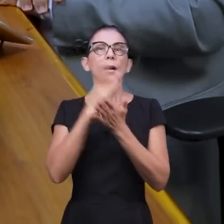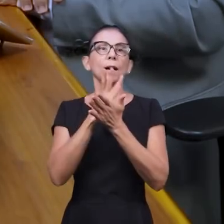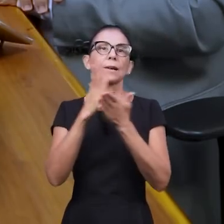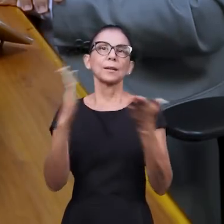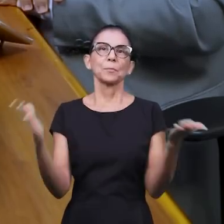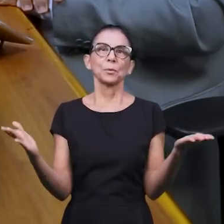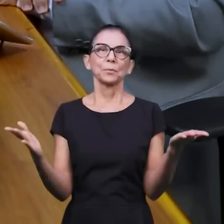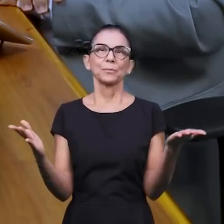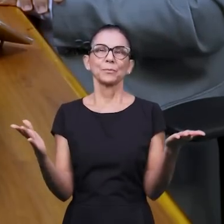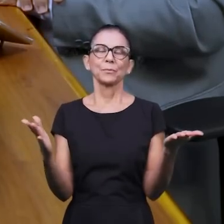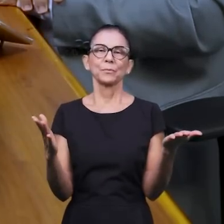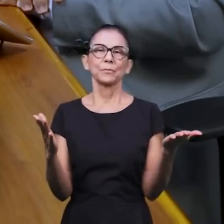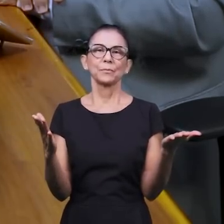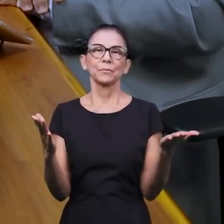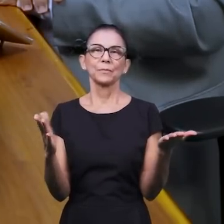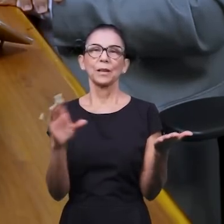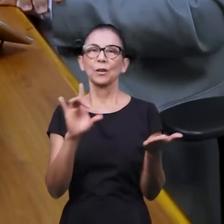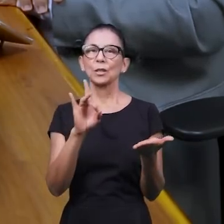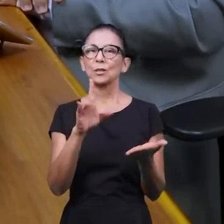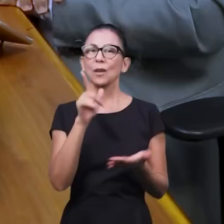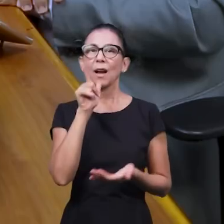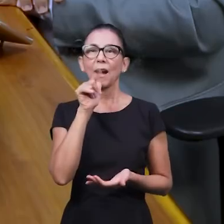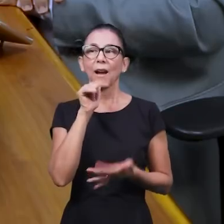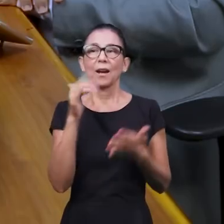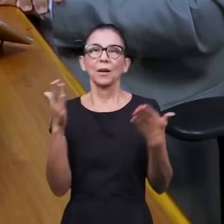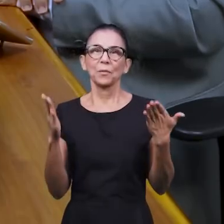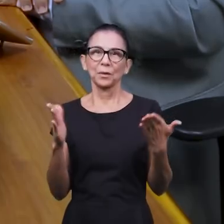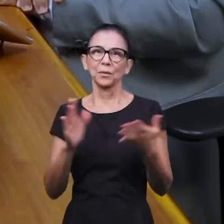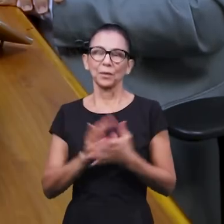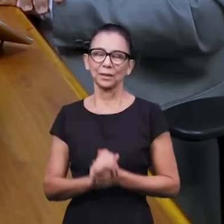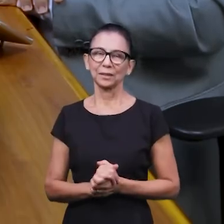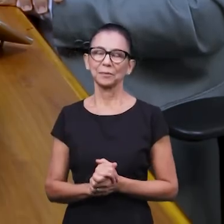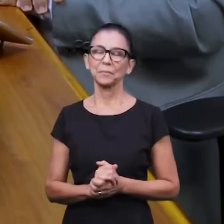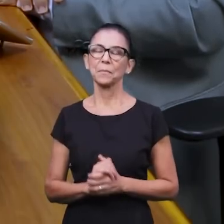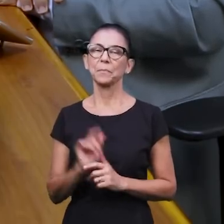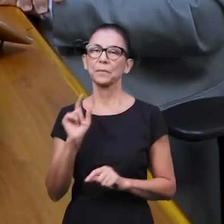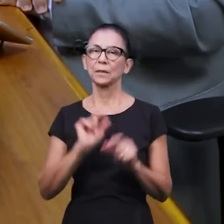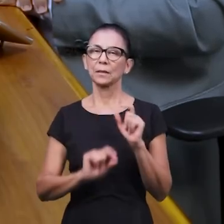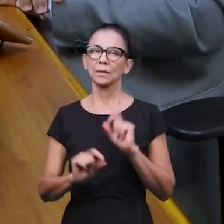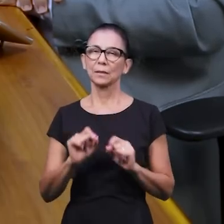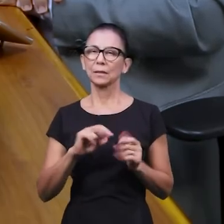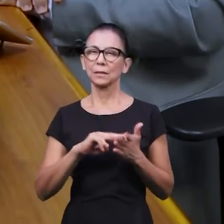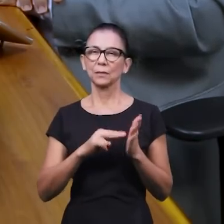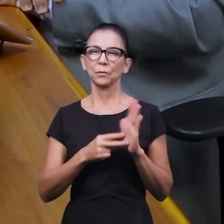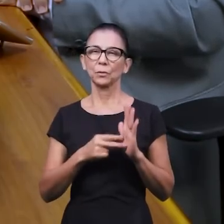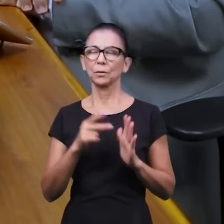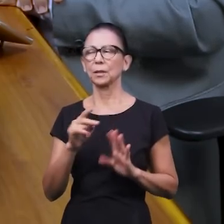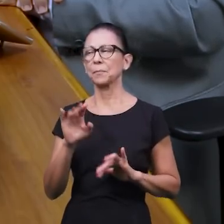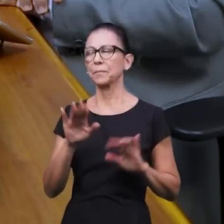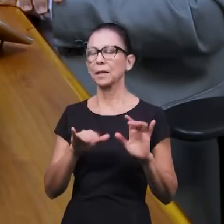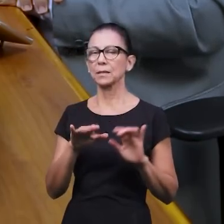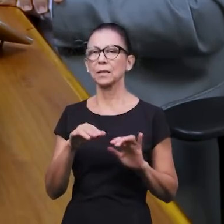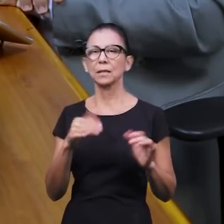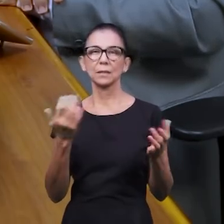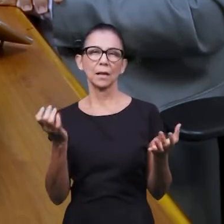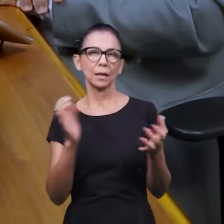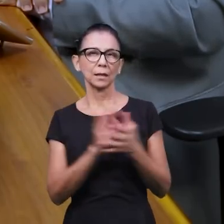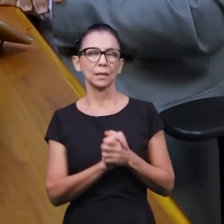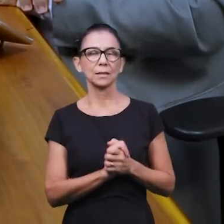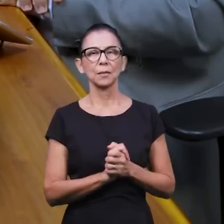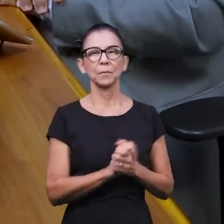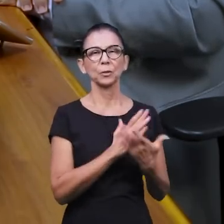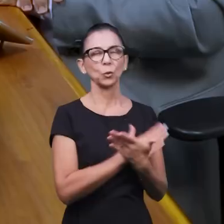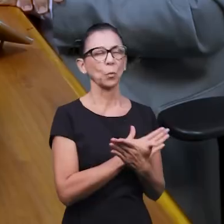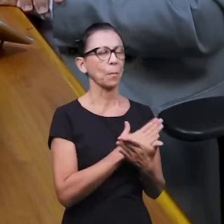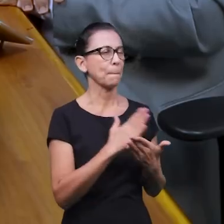muito vinho, com muita festa, muito festejo, muita alegria, viagem, não sei o quê, lua de mel, viagem para não sei aonde, para Londres,